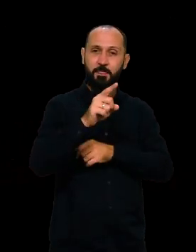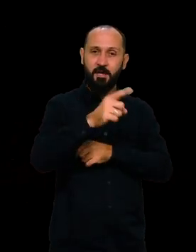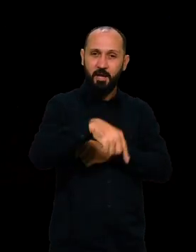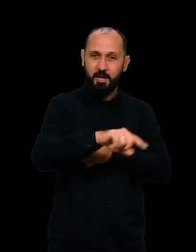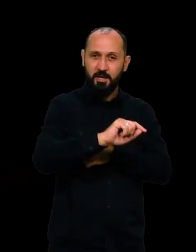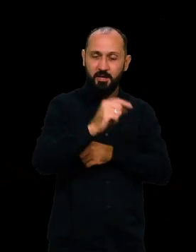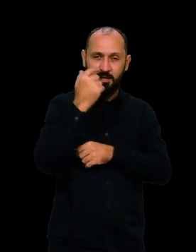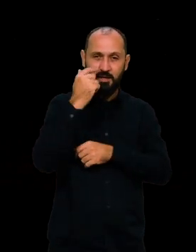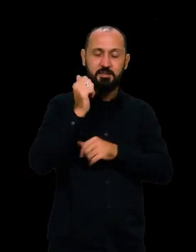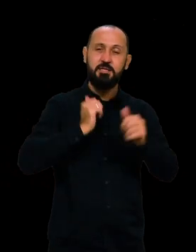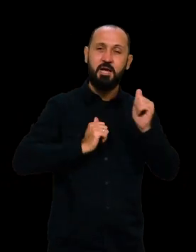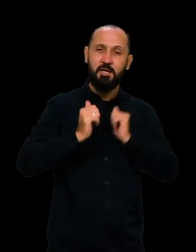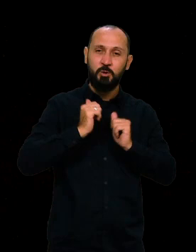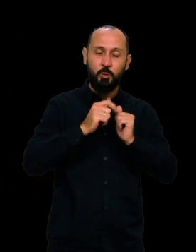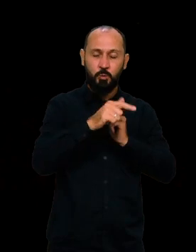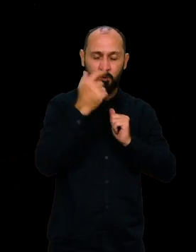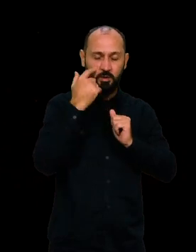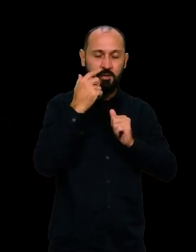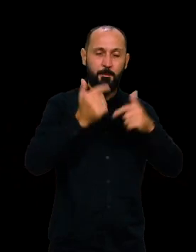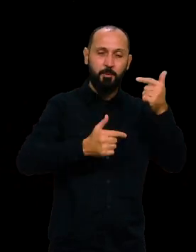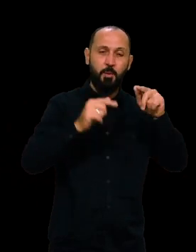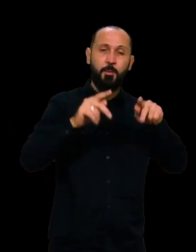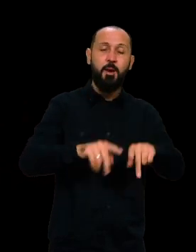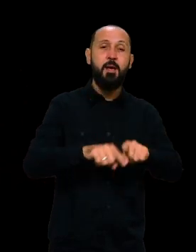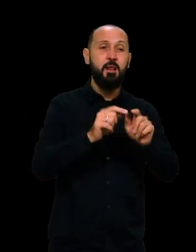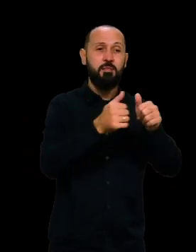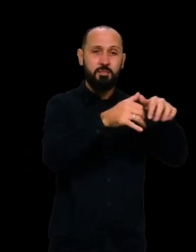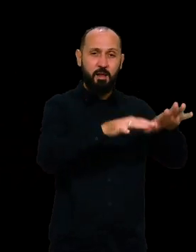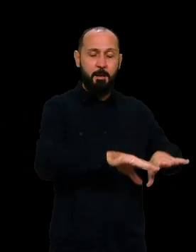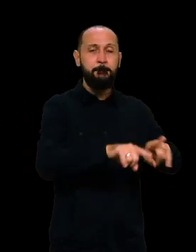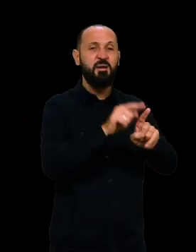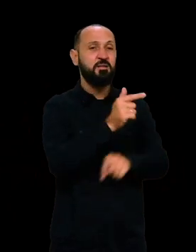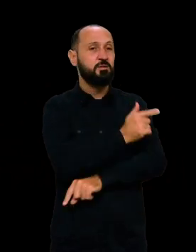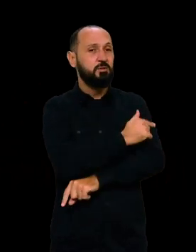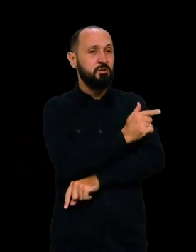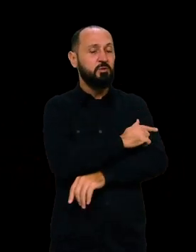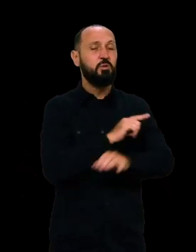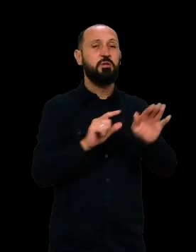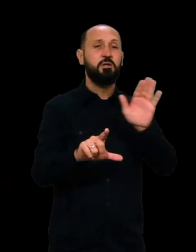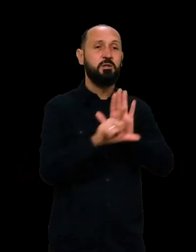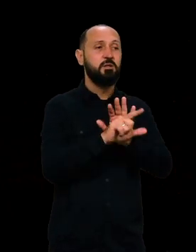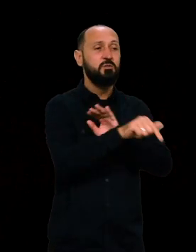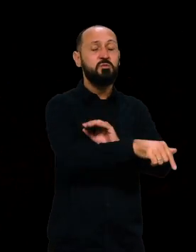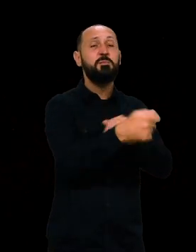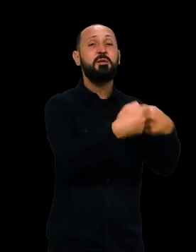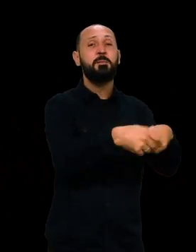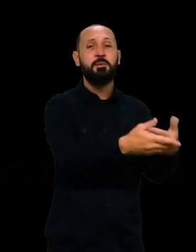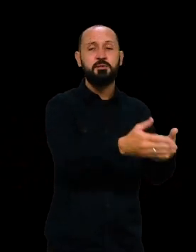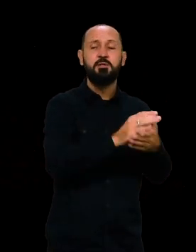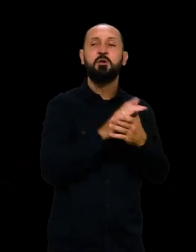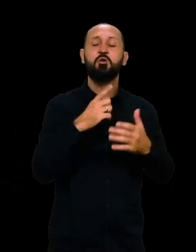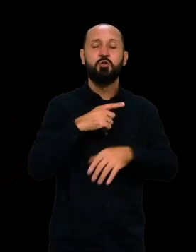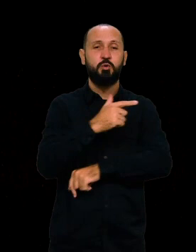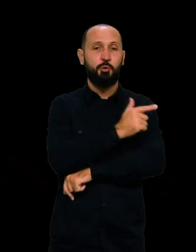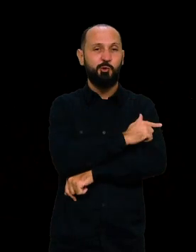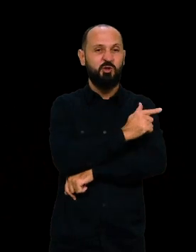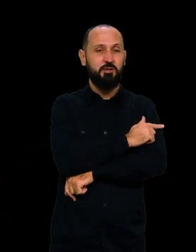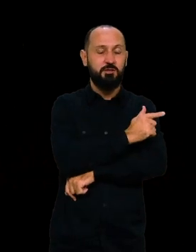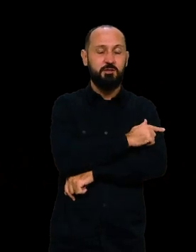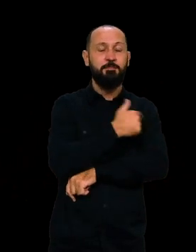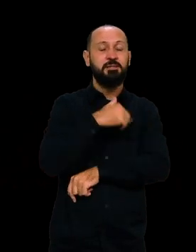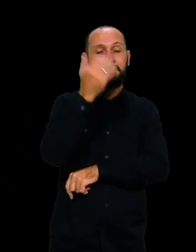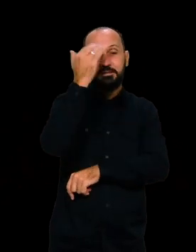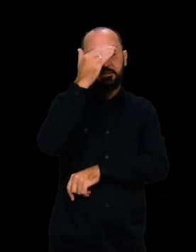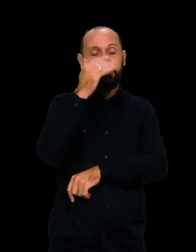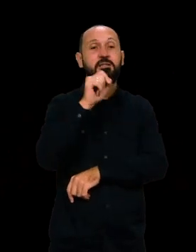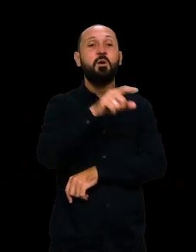Então, esse ator da política pública está lá, mas às vezes os gestores, o legislador, ele não sabe o que é a necessidade dele. Eu